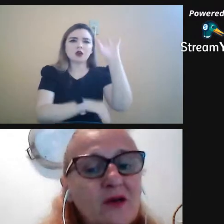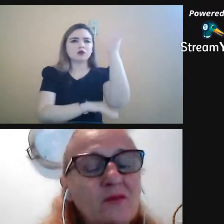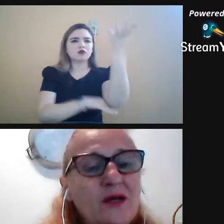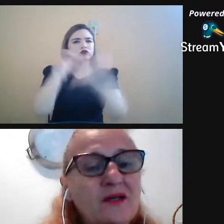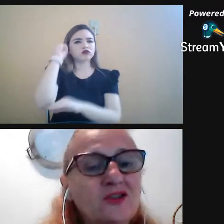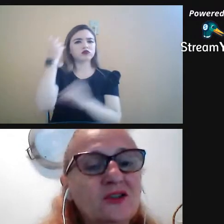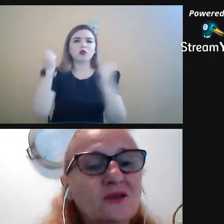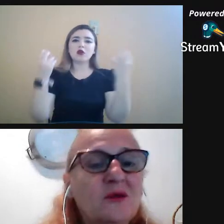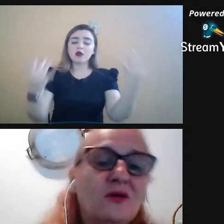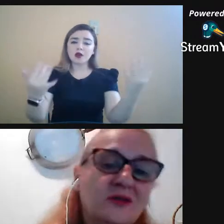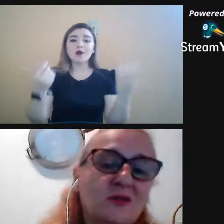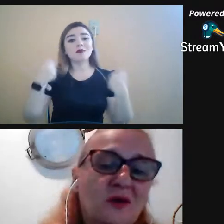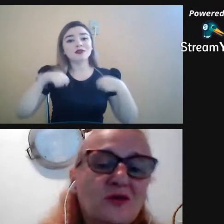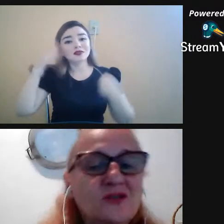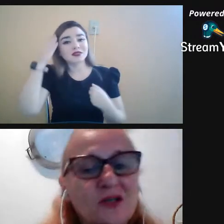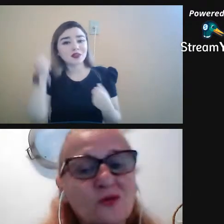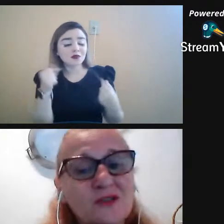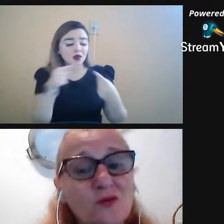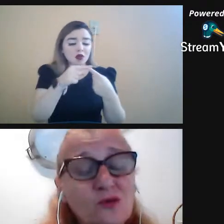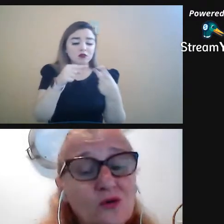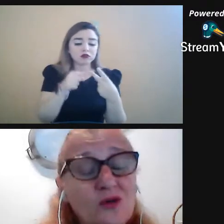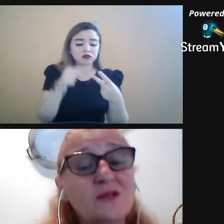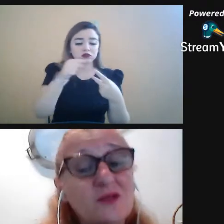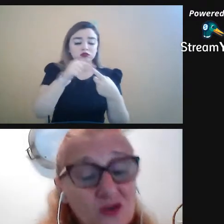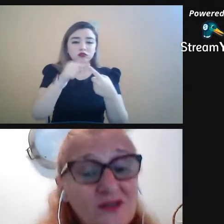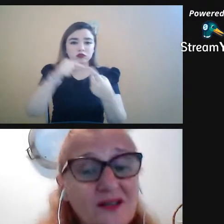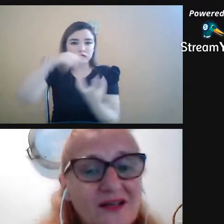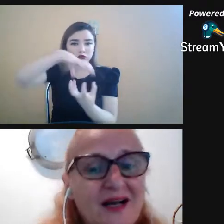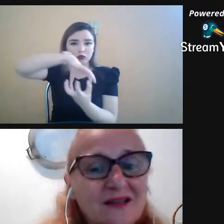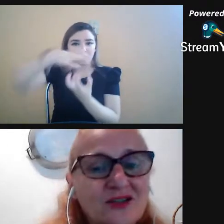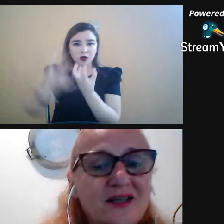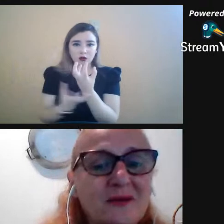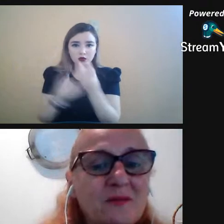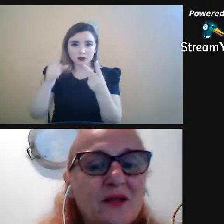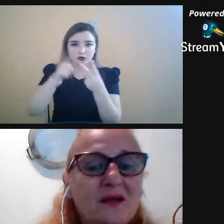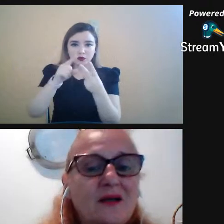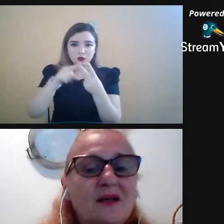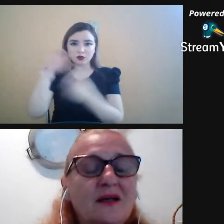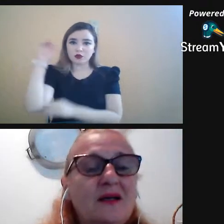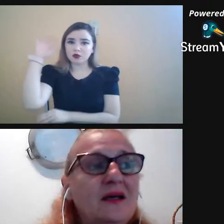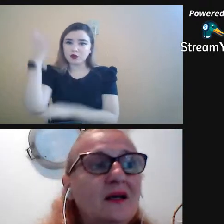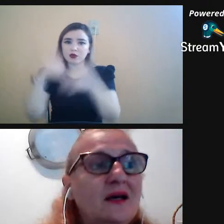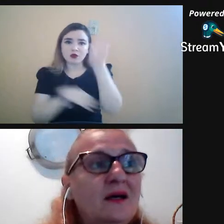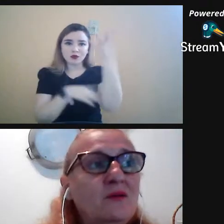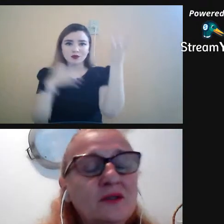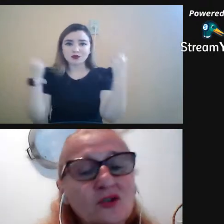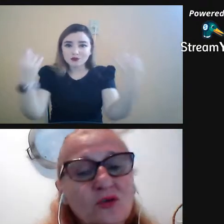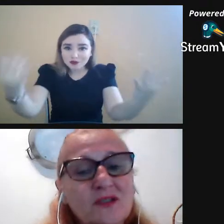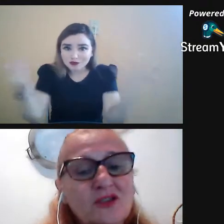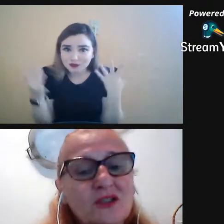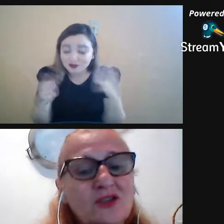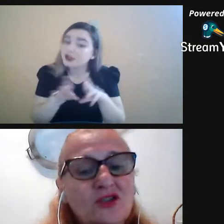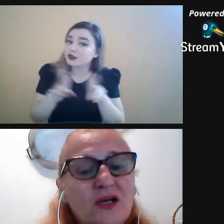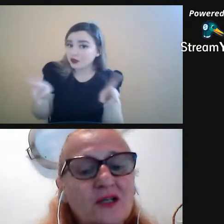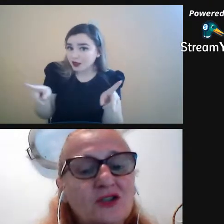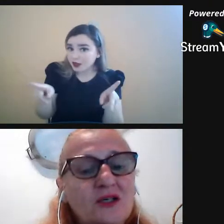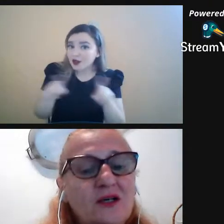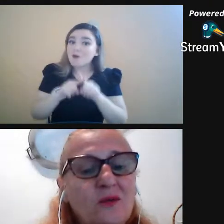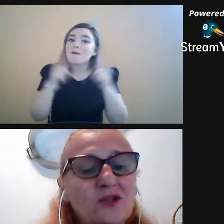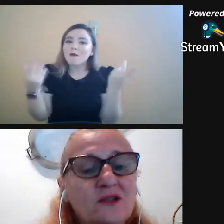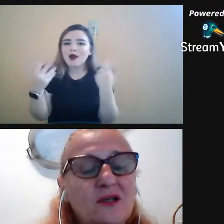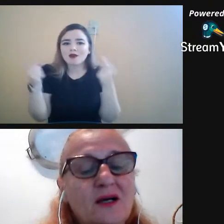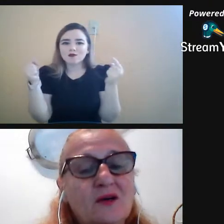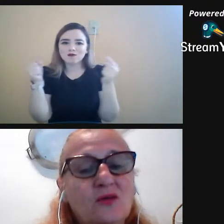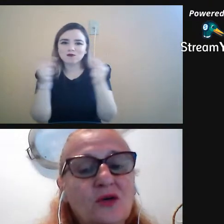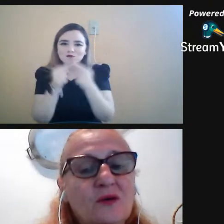o que é meio ambiente. Uma coisa, outra coisa é outra coisa, mas estão integradas, né? E muitas coisas que a gente acha que